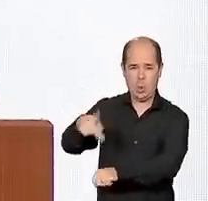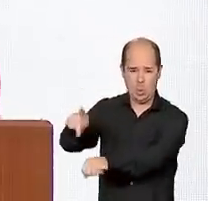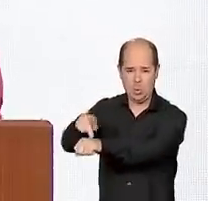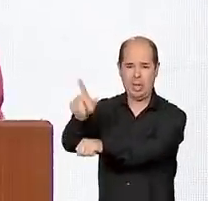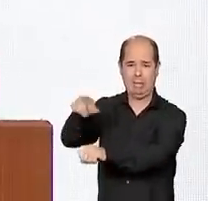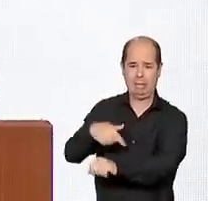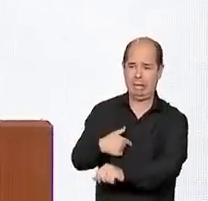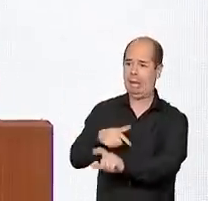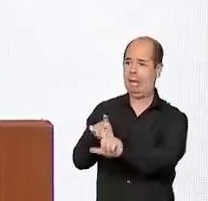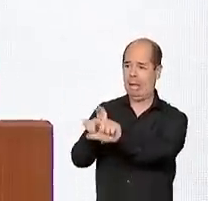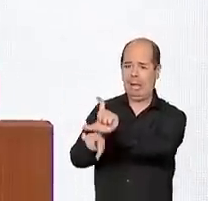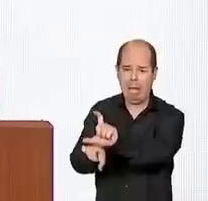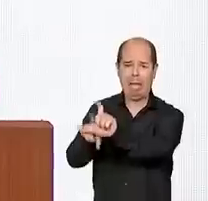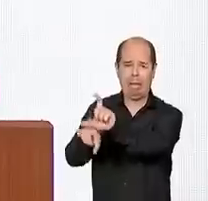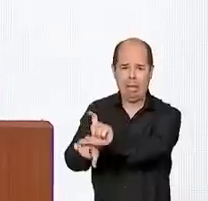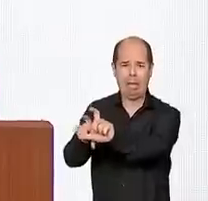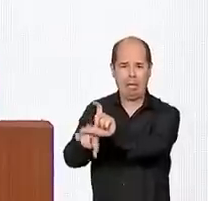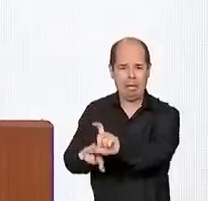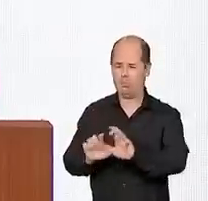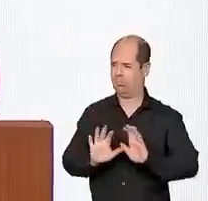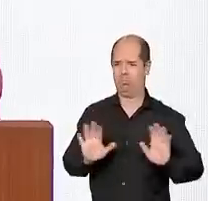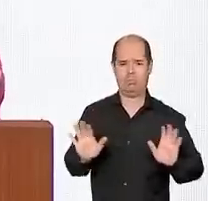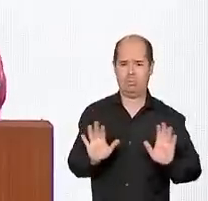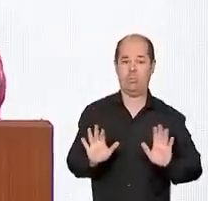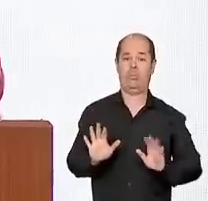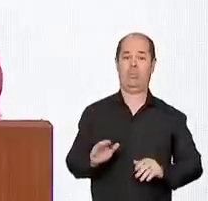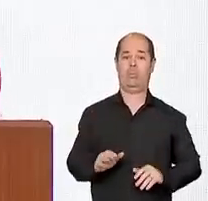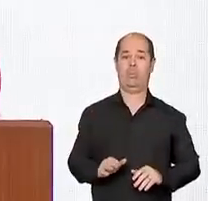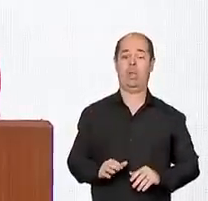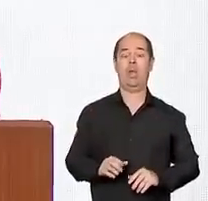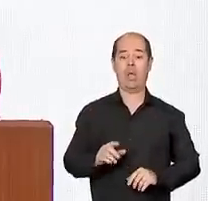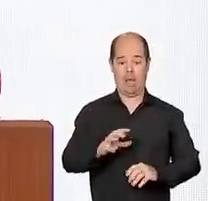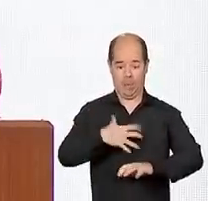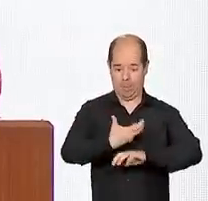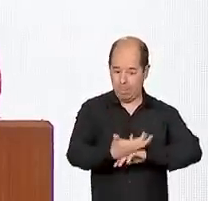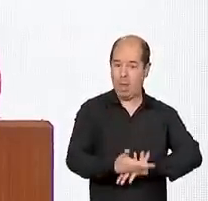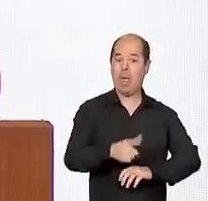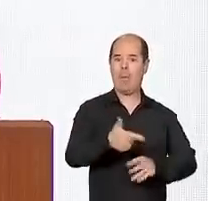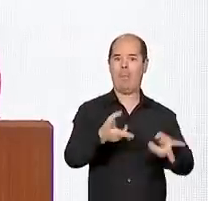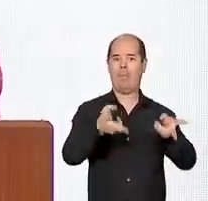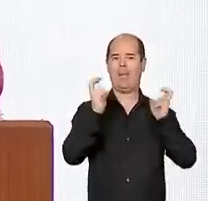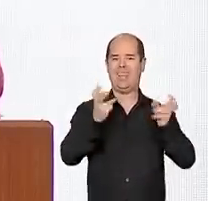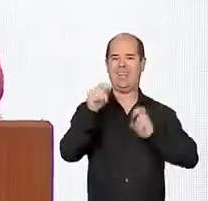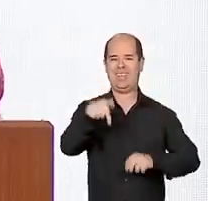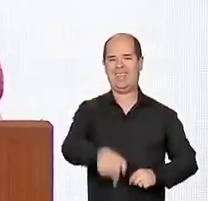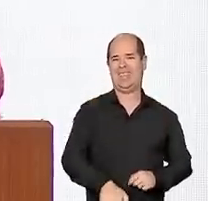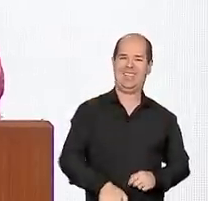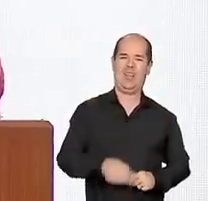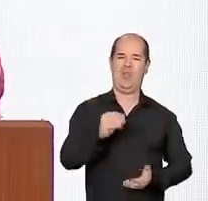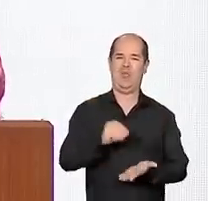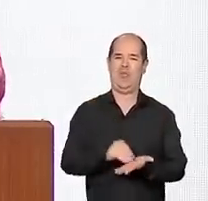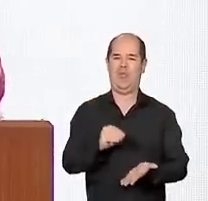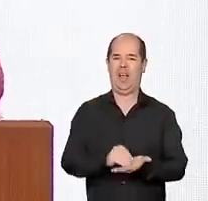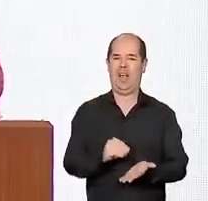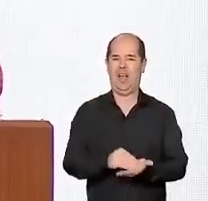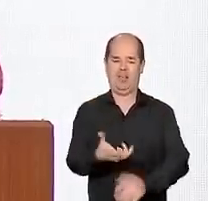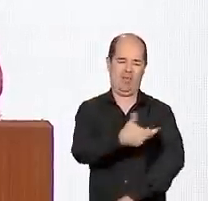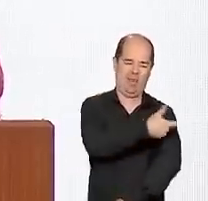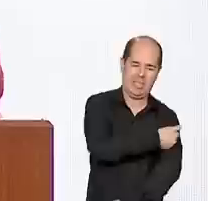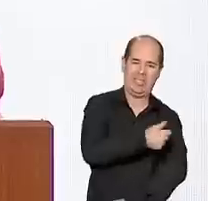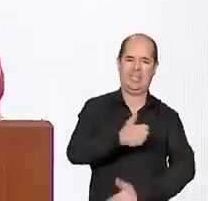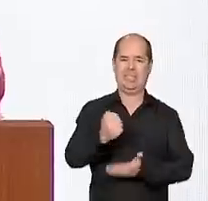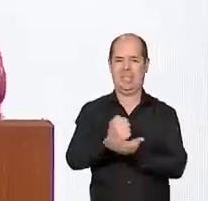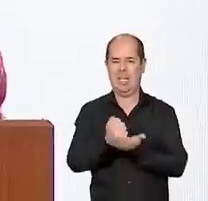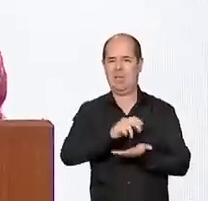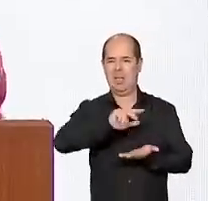a bens mais complexos, como vacinas, novas tecnologias. Articular os instrumentos